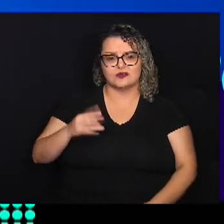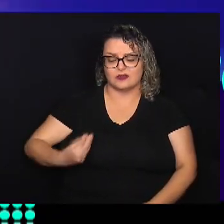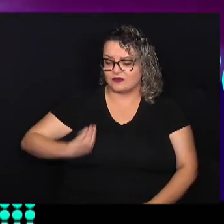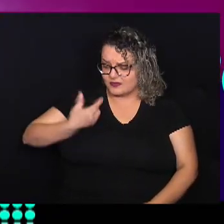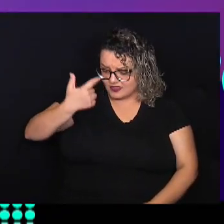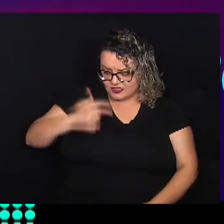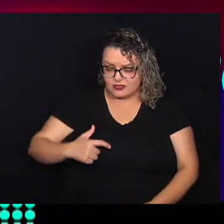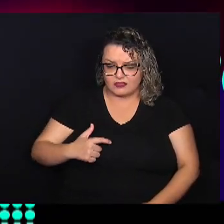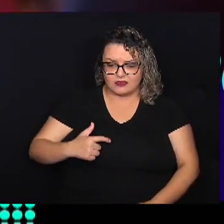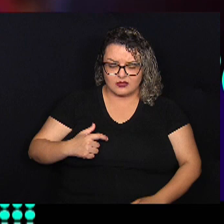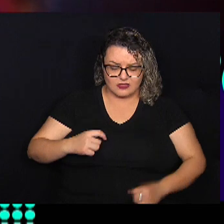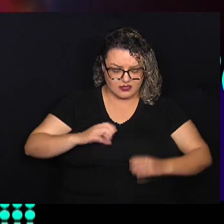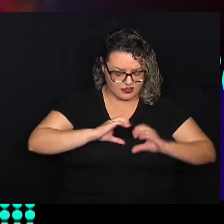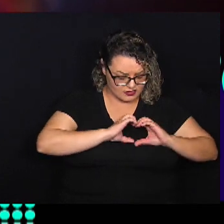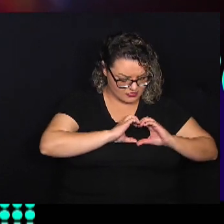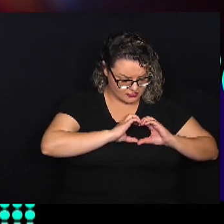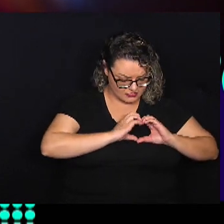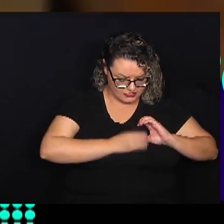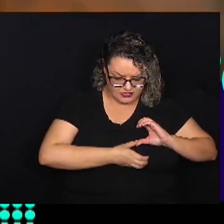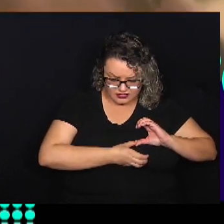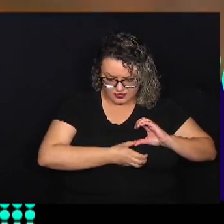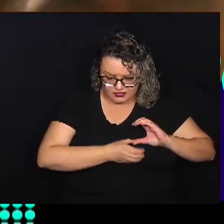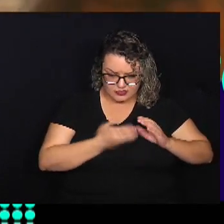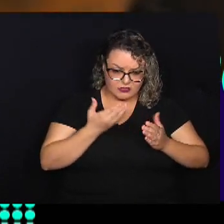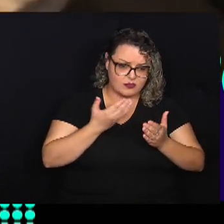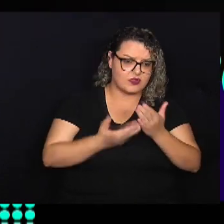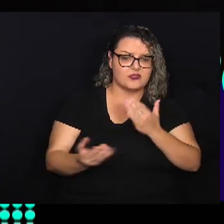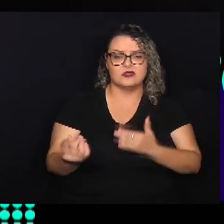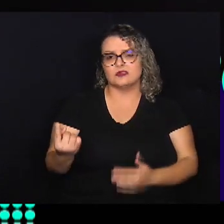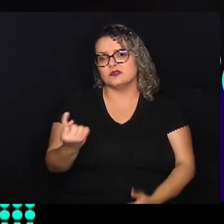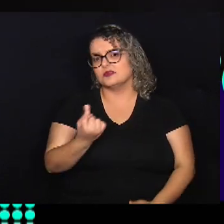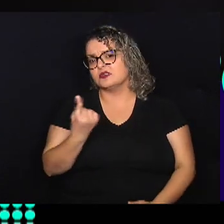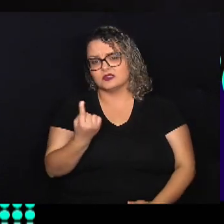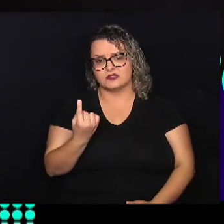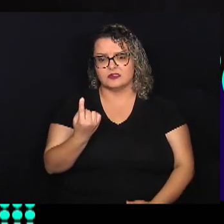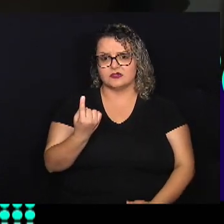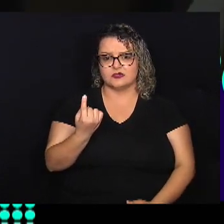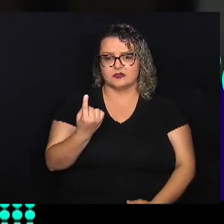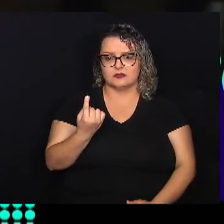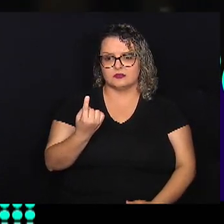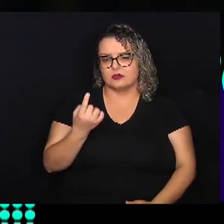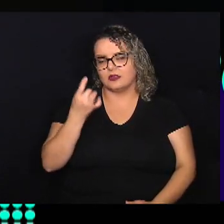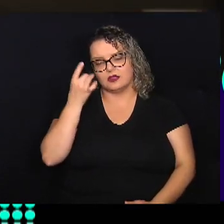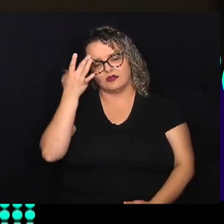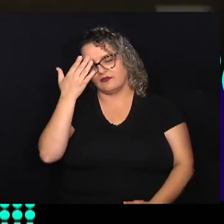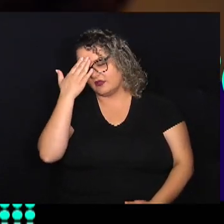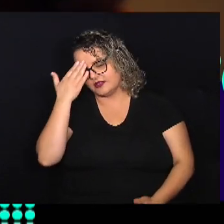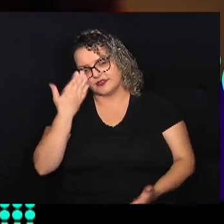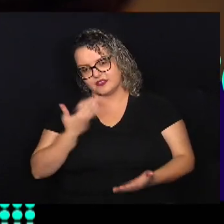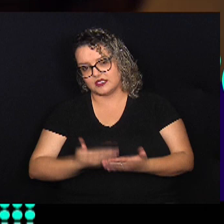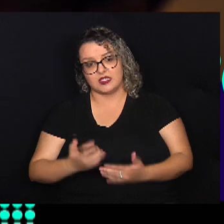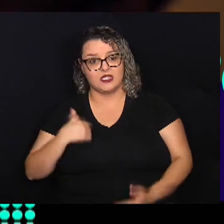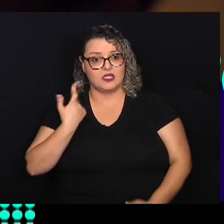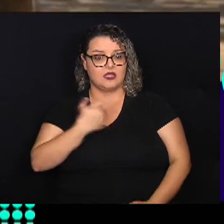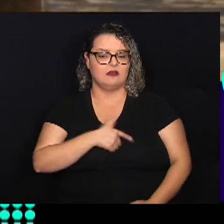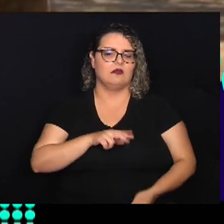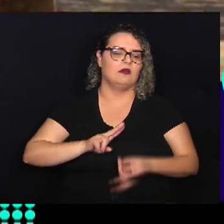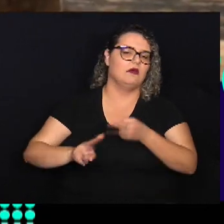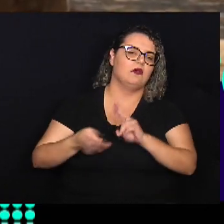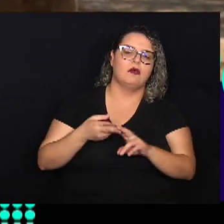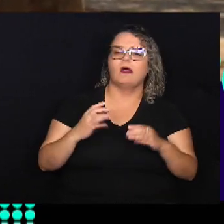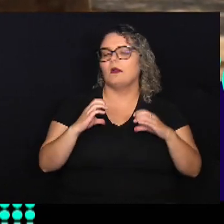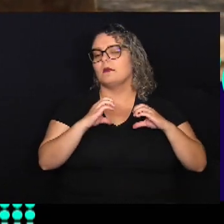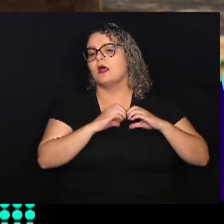Quebrado, perdido e sozinho. É fácil acreditar que a nossa habilidade de amar tem um